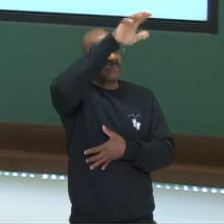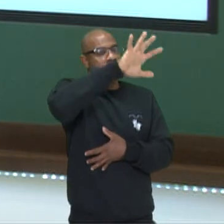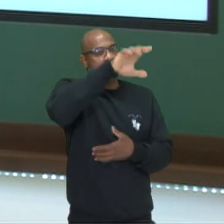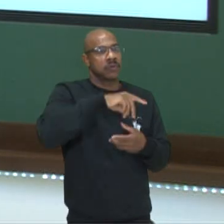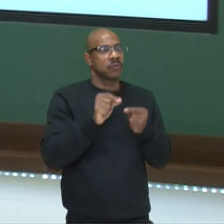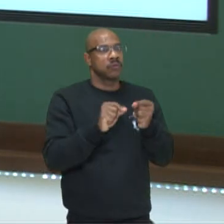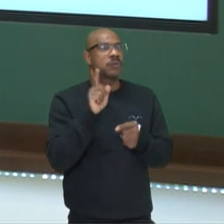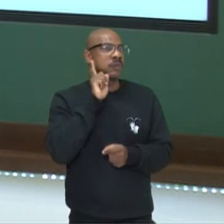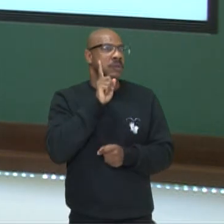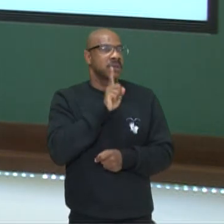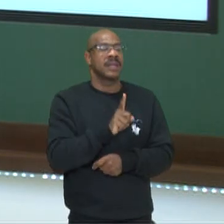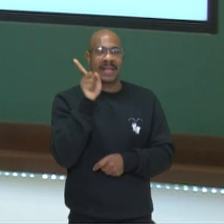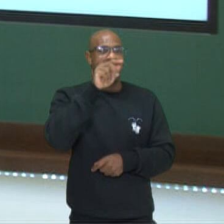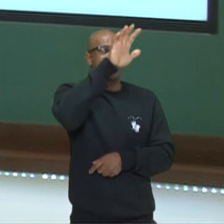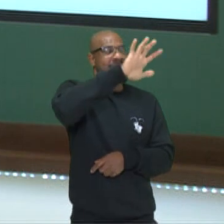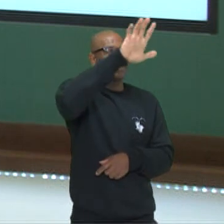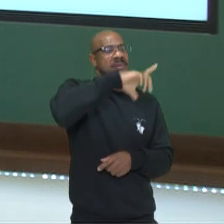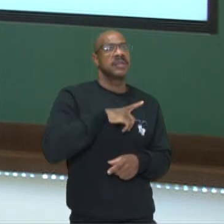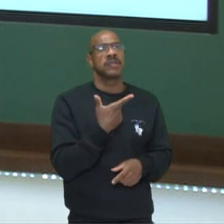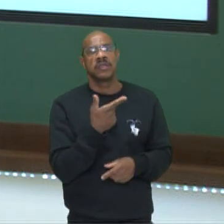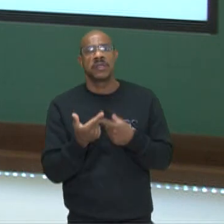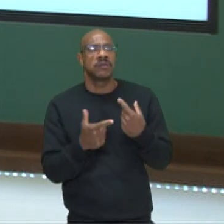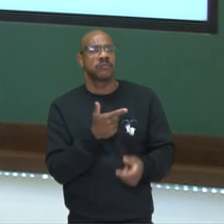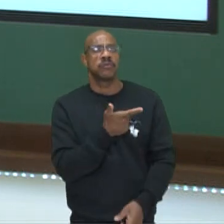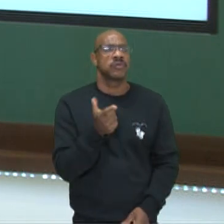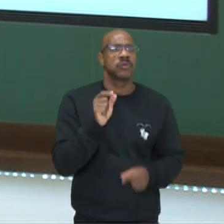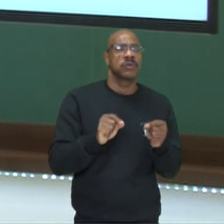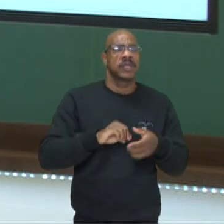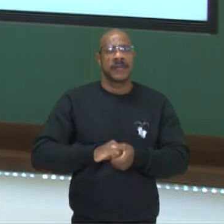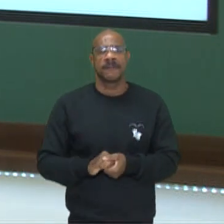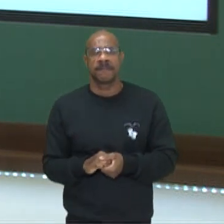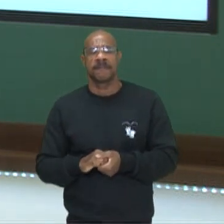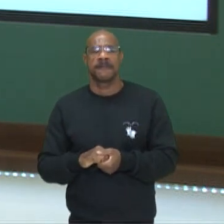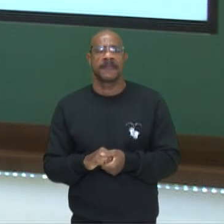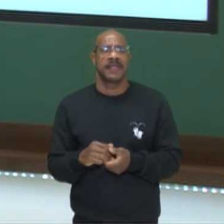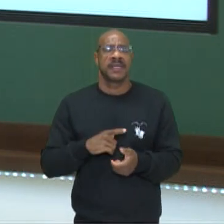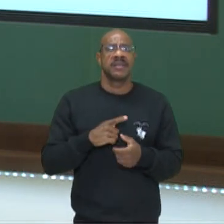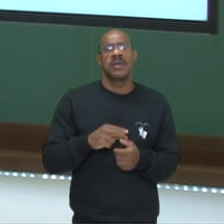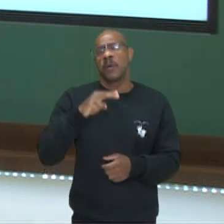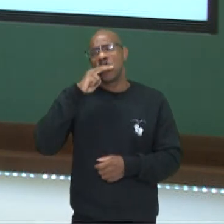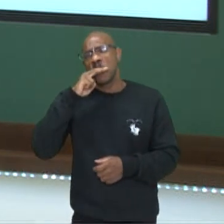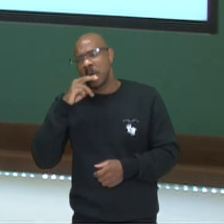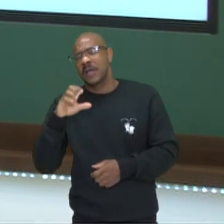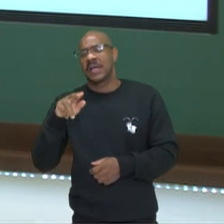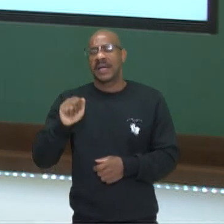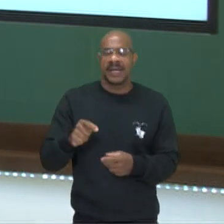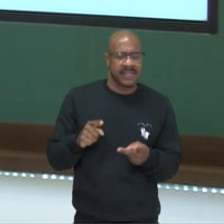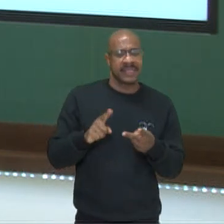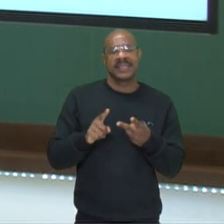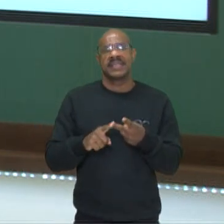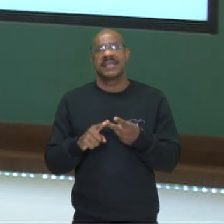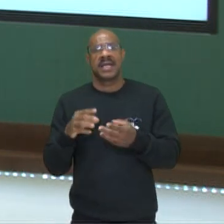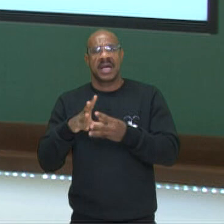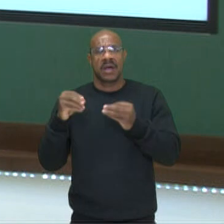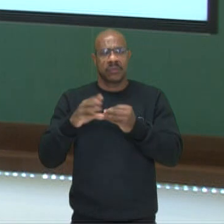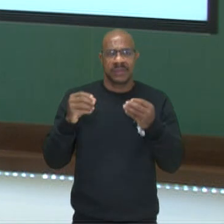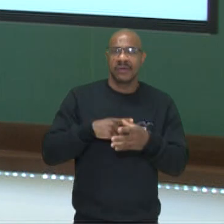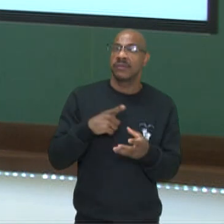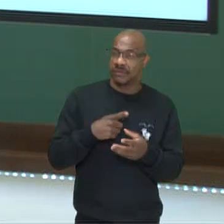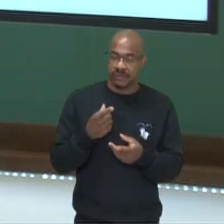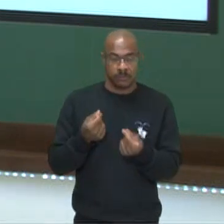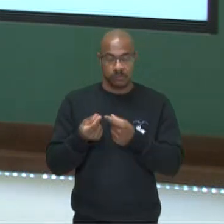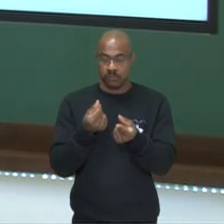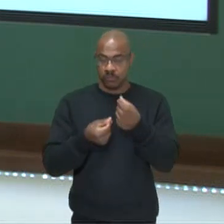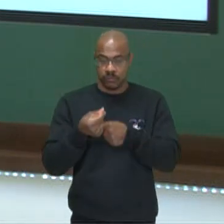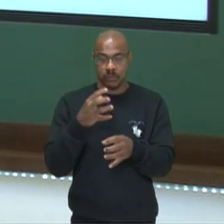propícias para a produção de gêneros tropicais, como o algodão, tabaco, cana-de-açúcar, que garantiriam uma maior lucratividade